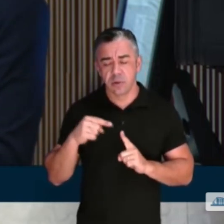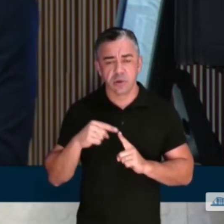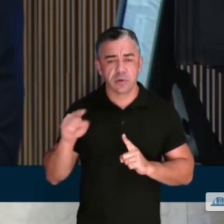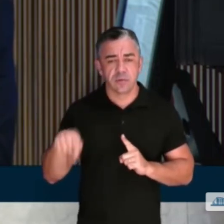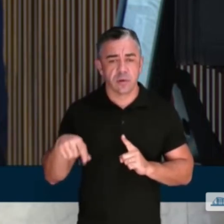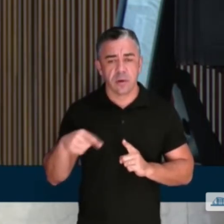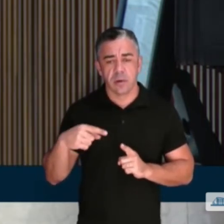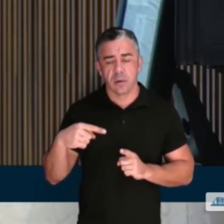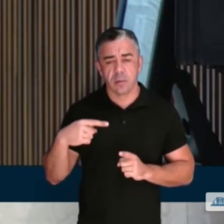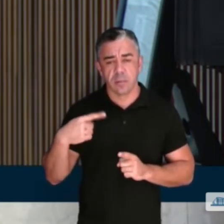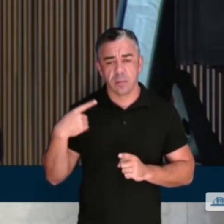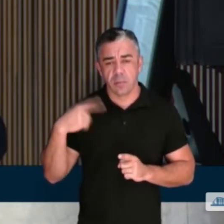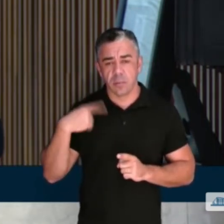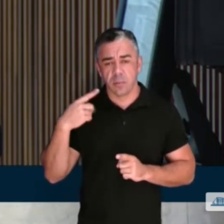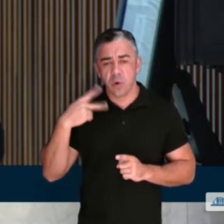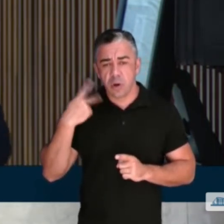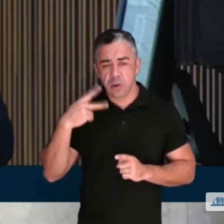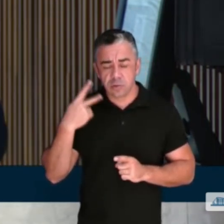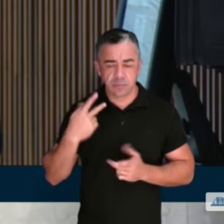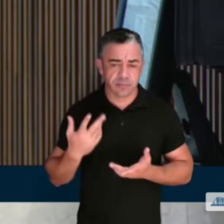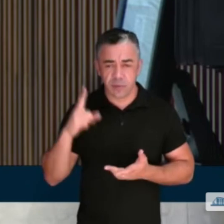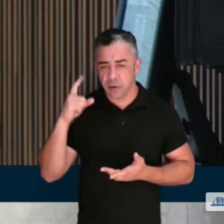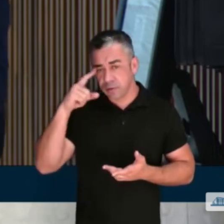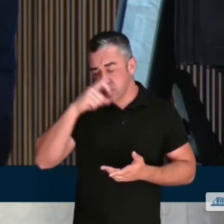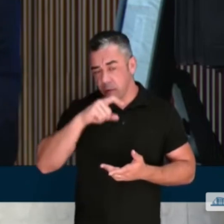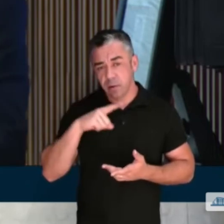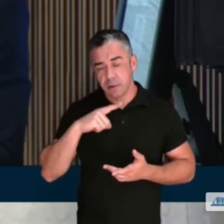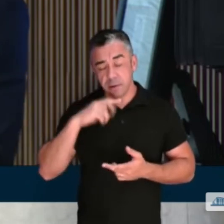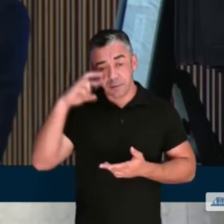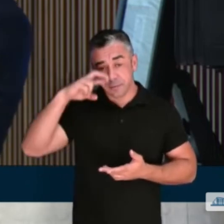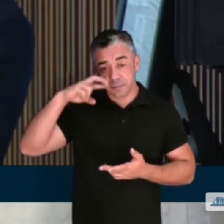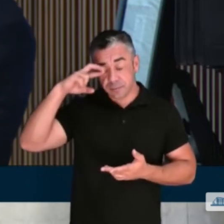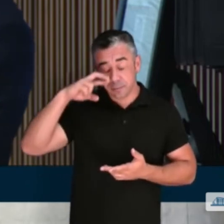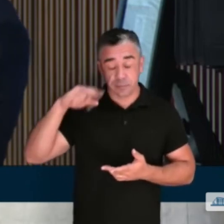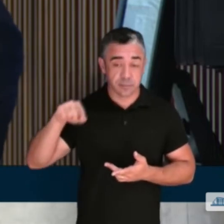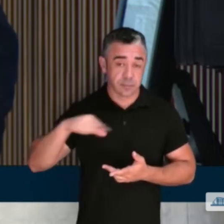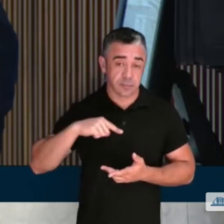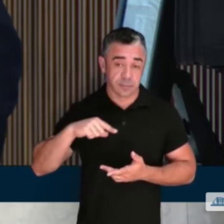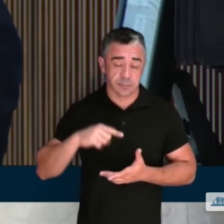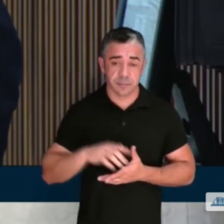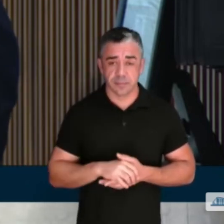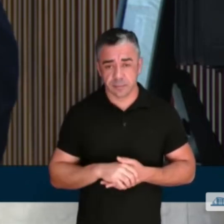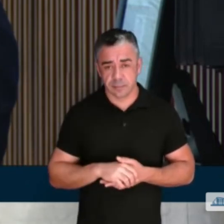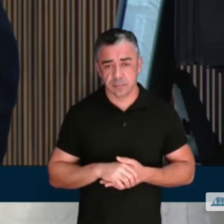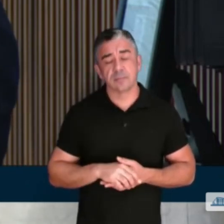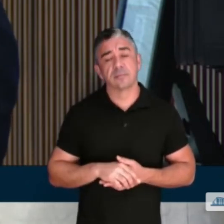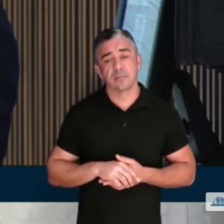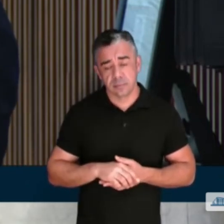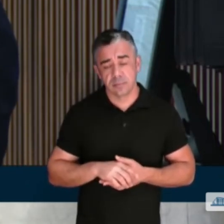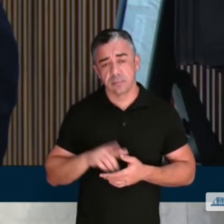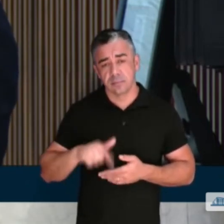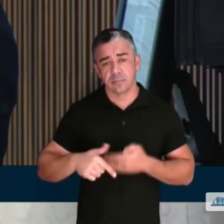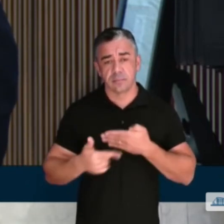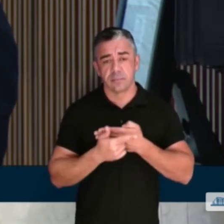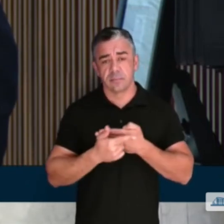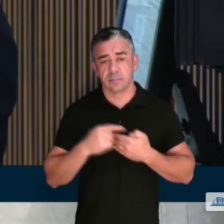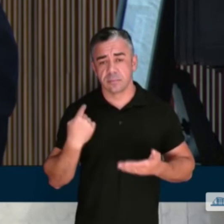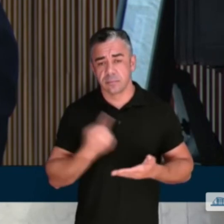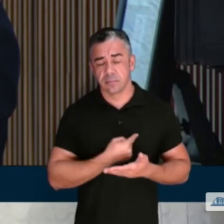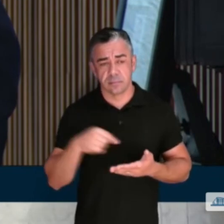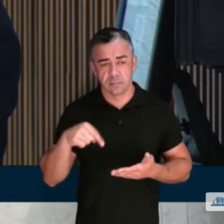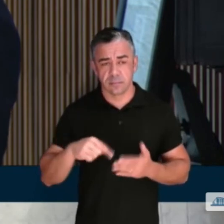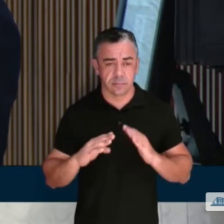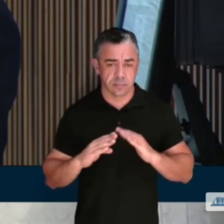políticos. Isso vai dificultar a fiscalização. E esse é o nosso papel aqui dentro dessa